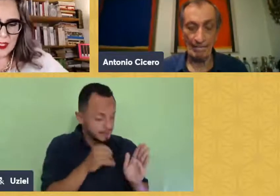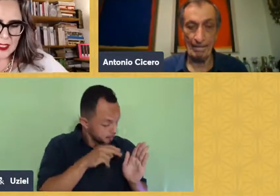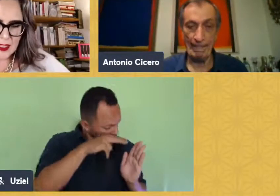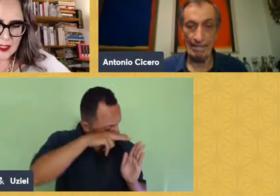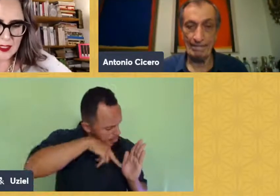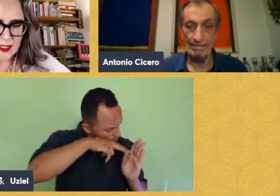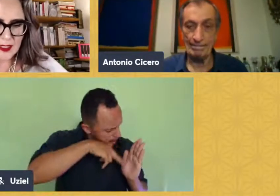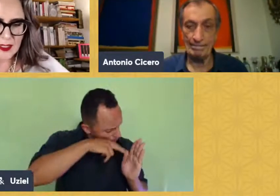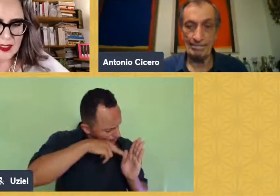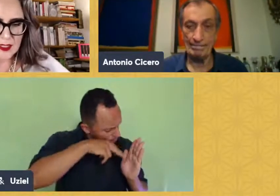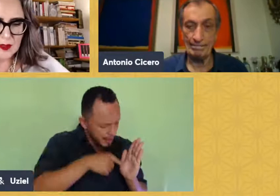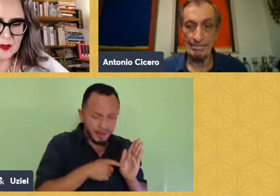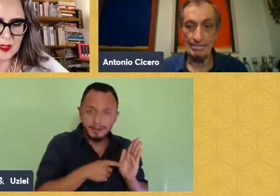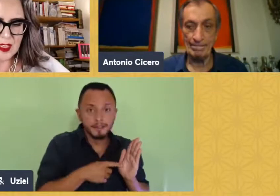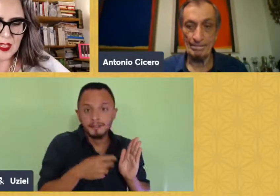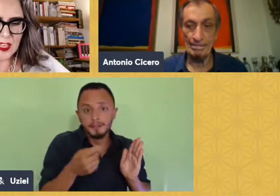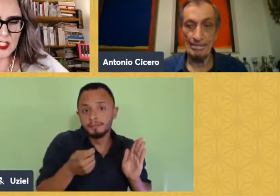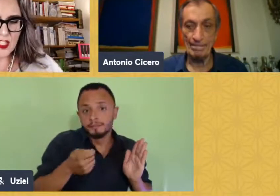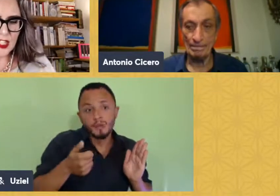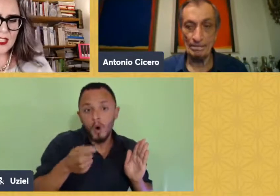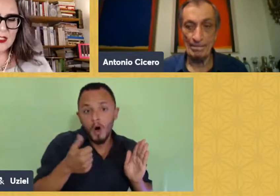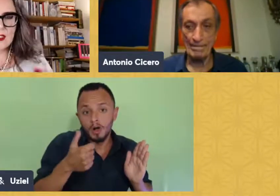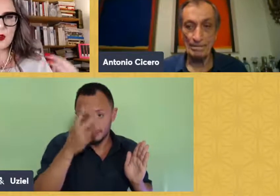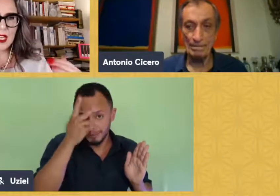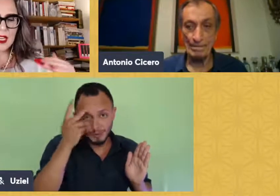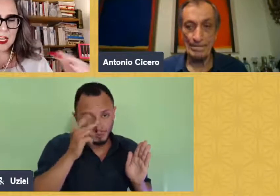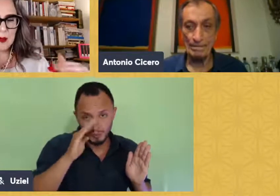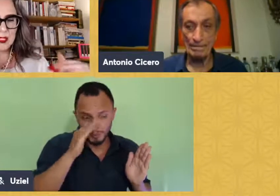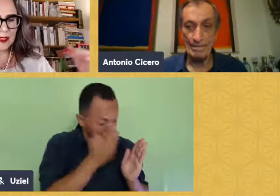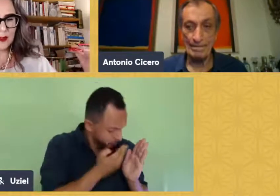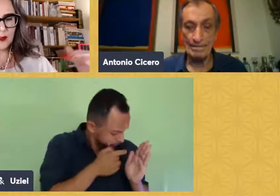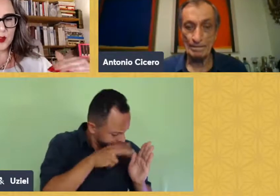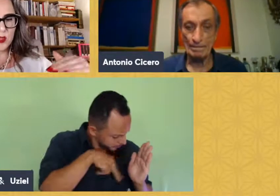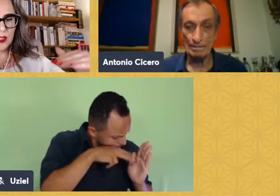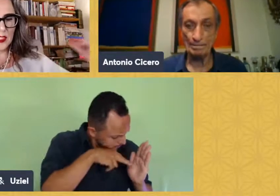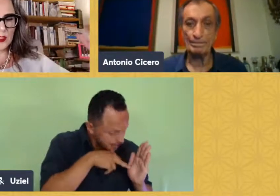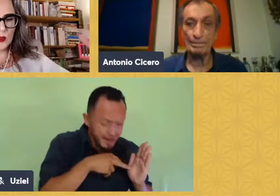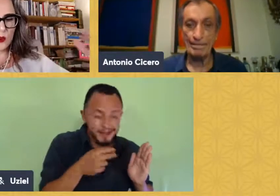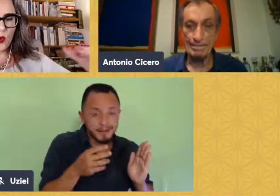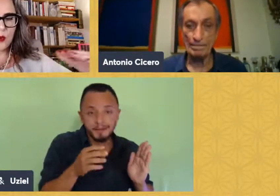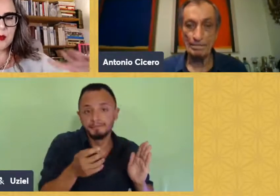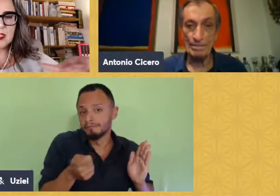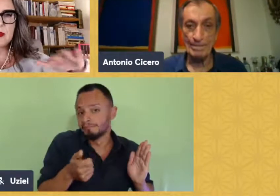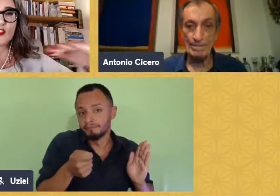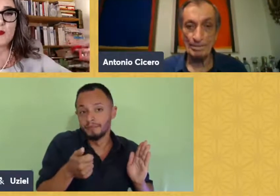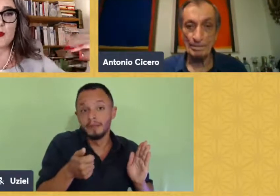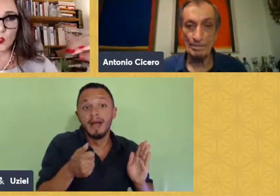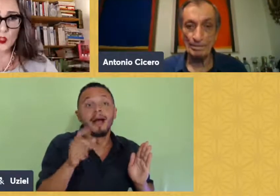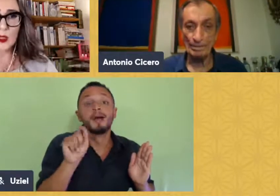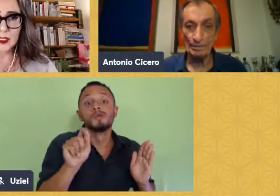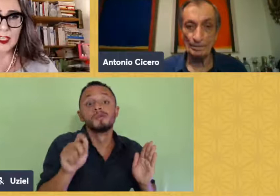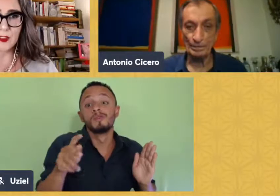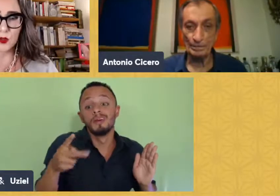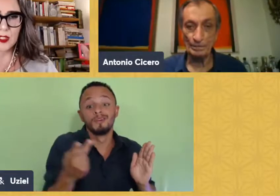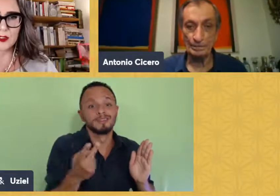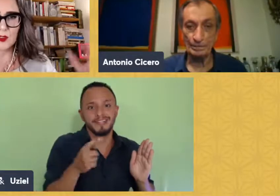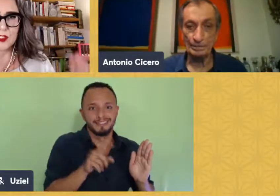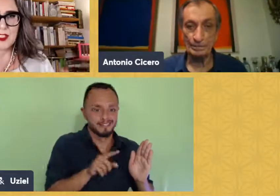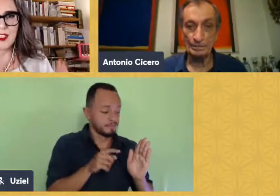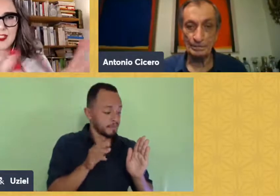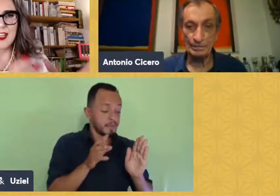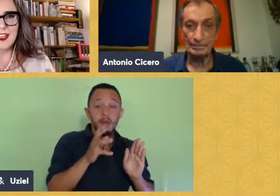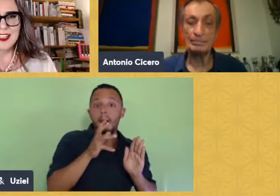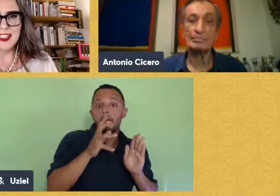outros países, a canção ela acaba funcionando como uma espécie de ponte com a literatura.